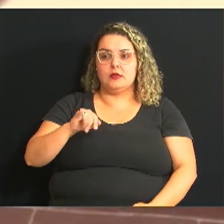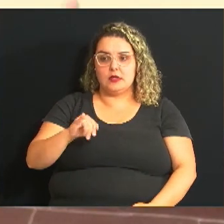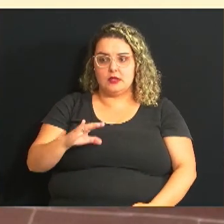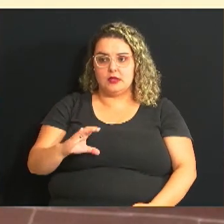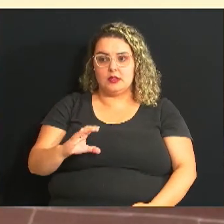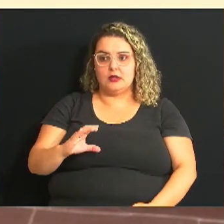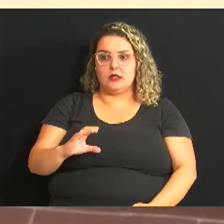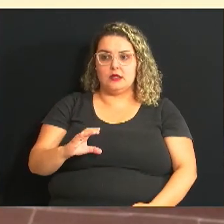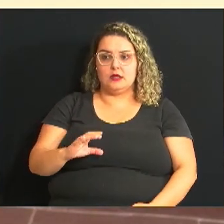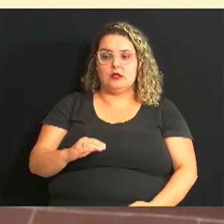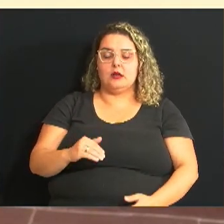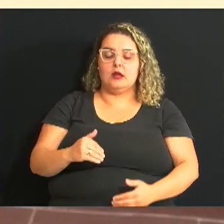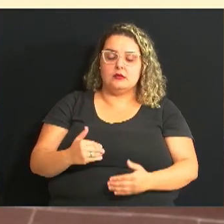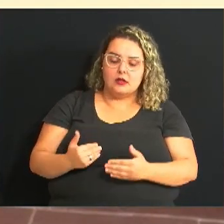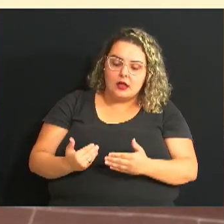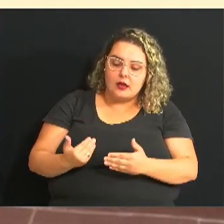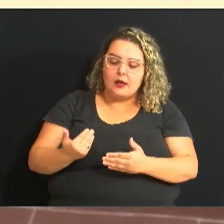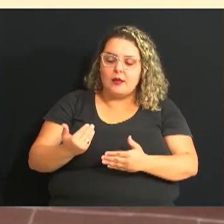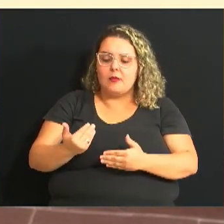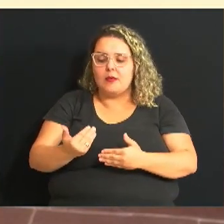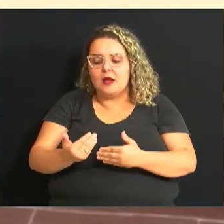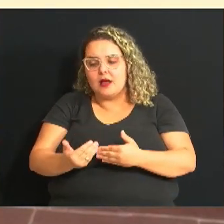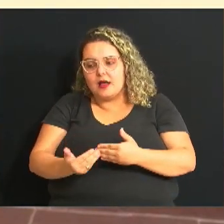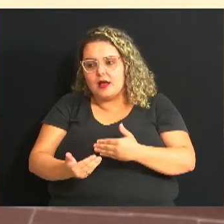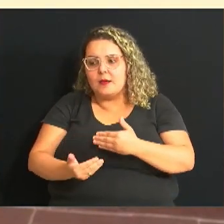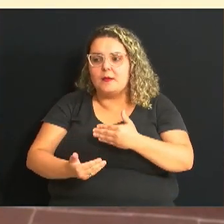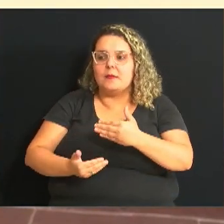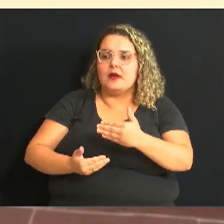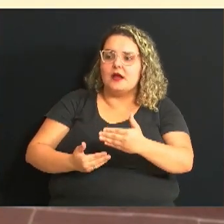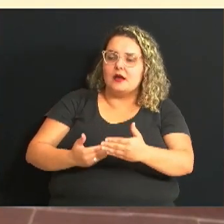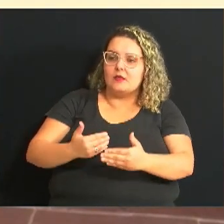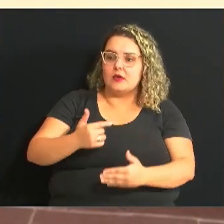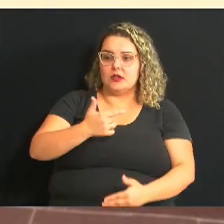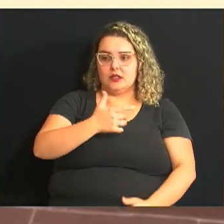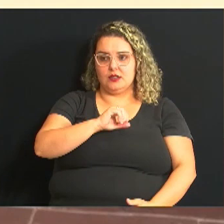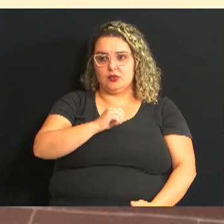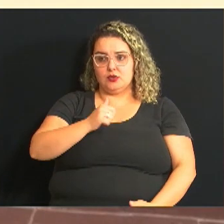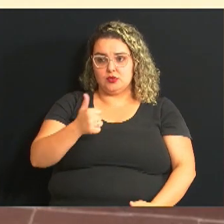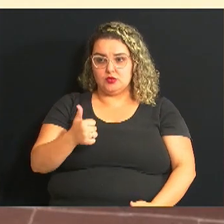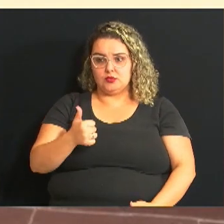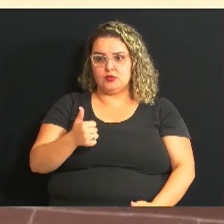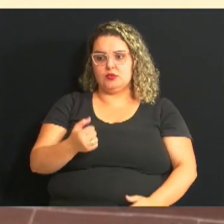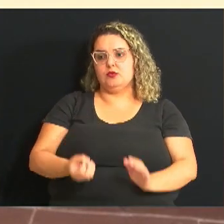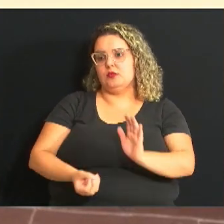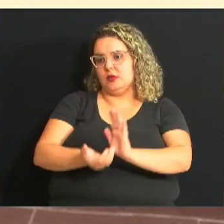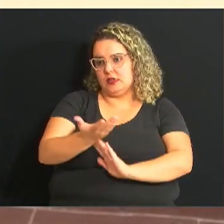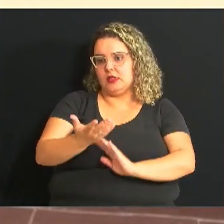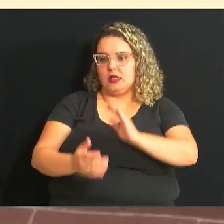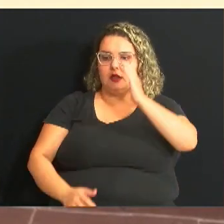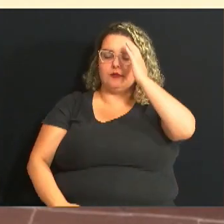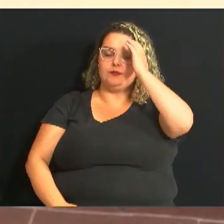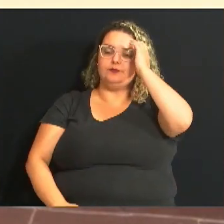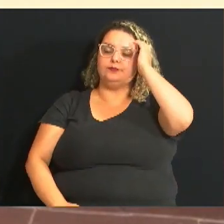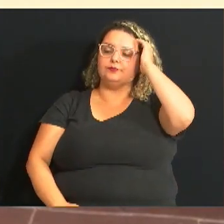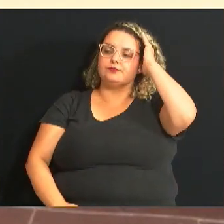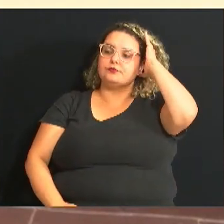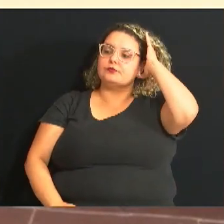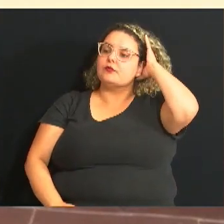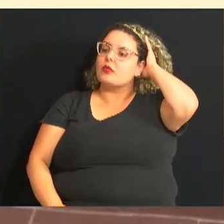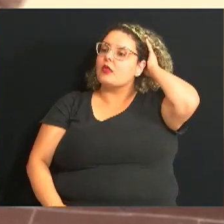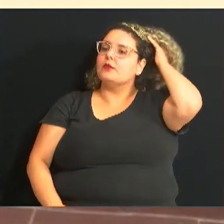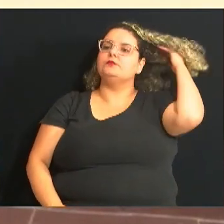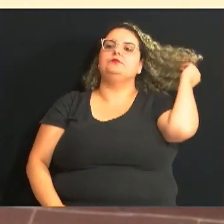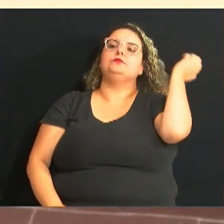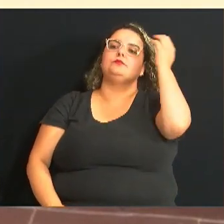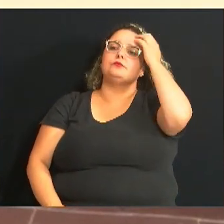está engatinhando. Por quê? Porque ele foi instituído a partir de 2011. Então, até